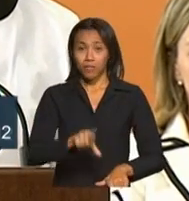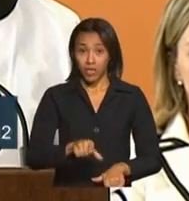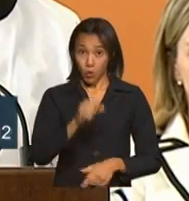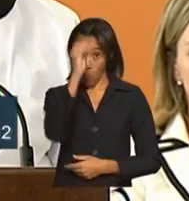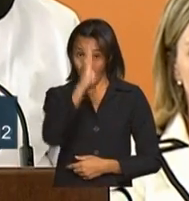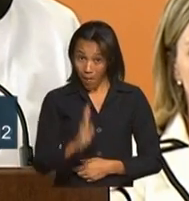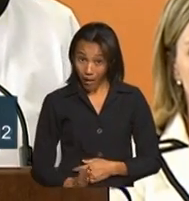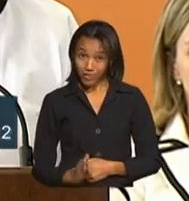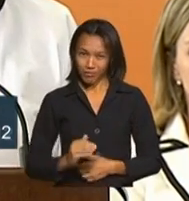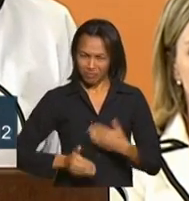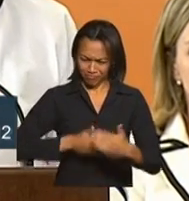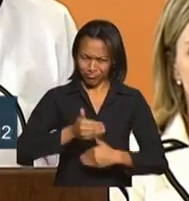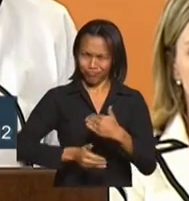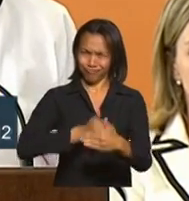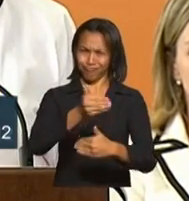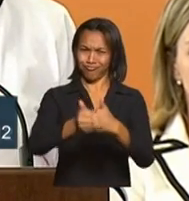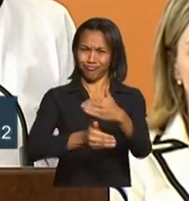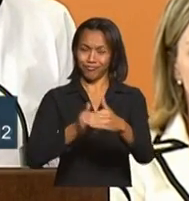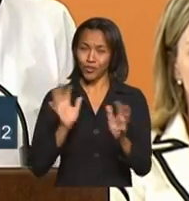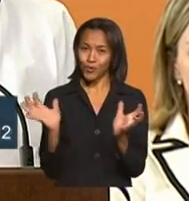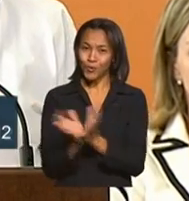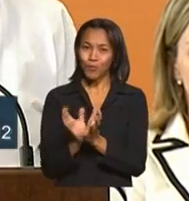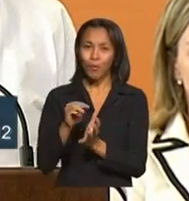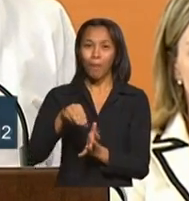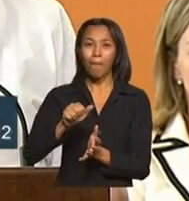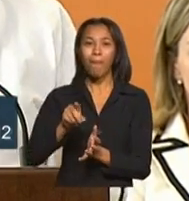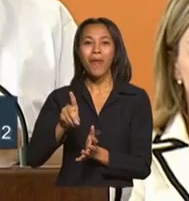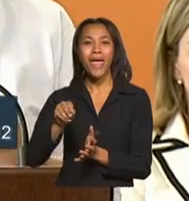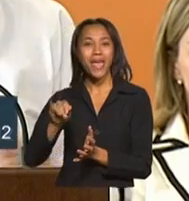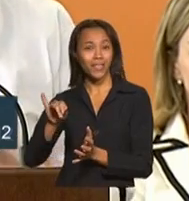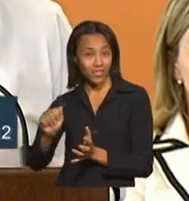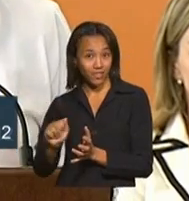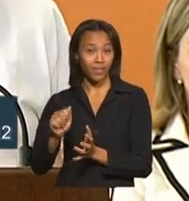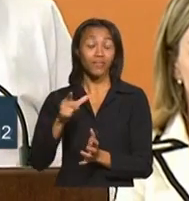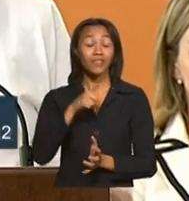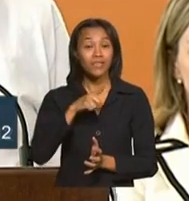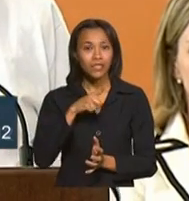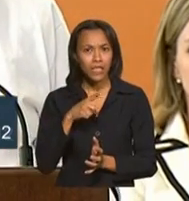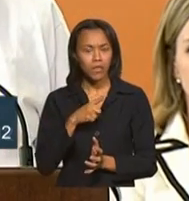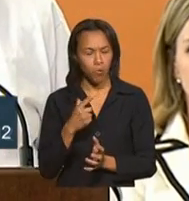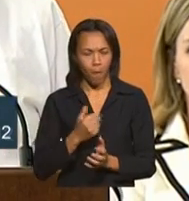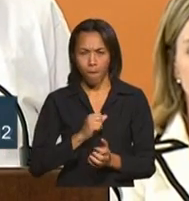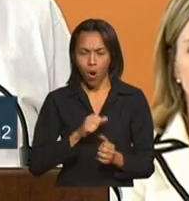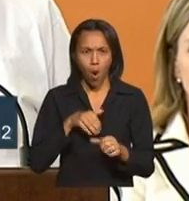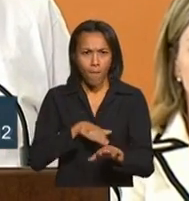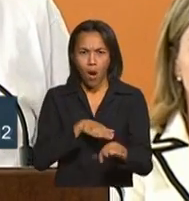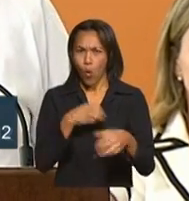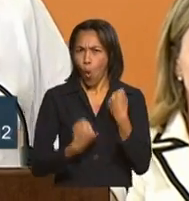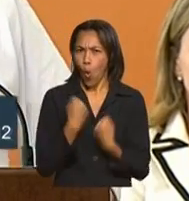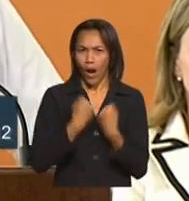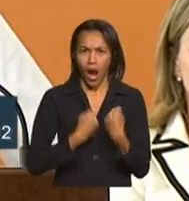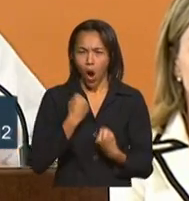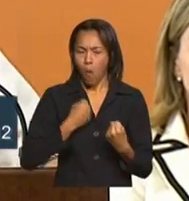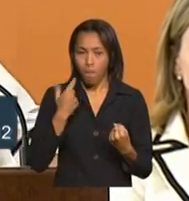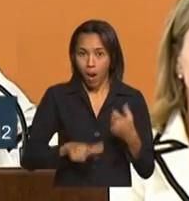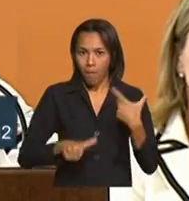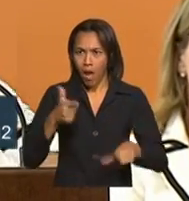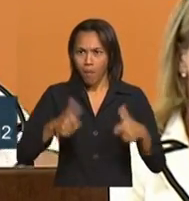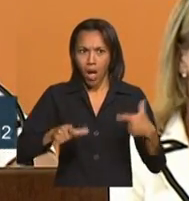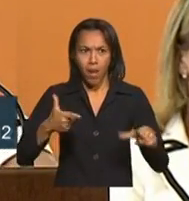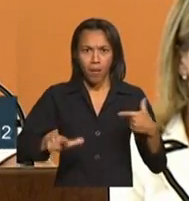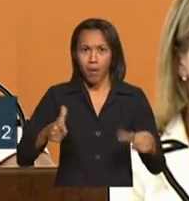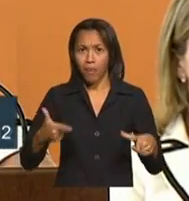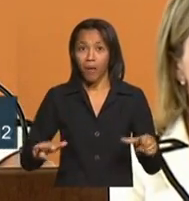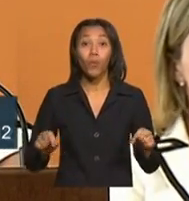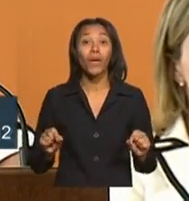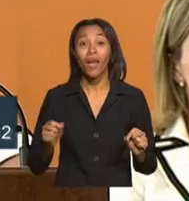país desenvolvido e um país de classe média, e que temos essa quantidade de veículos em circulação, é exigido